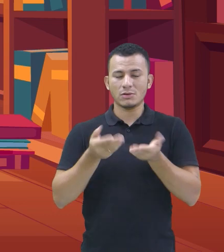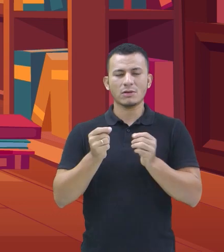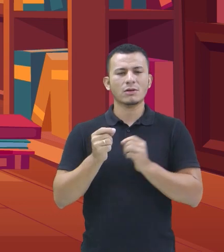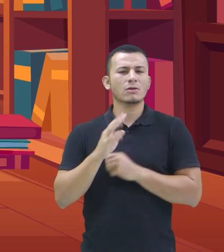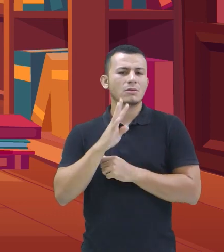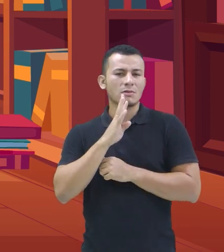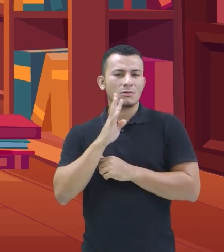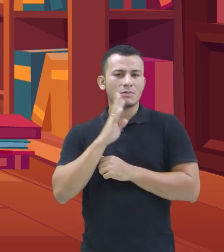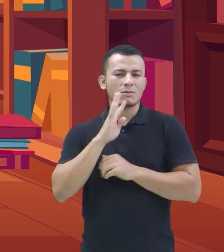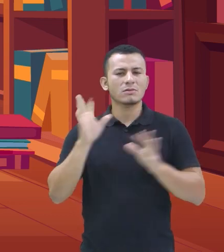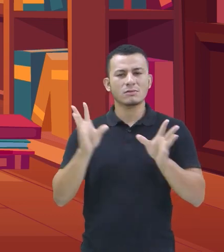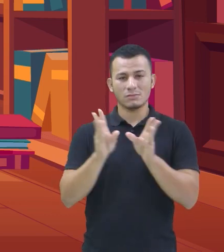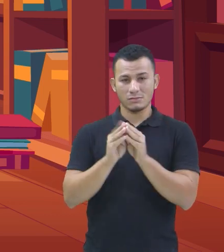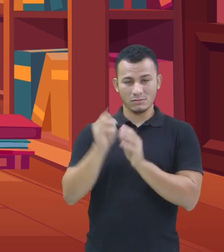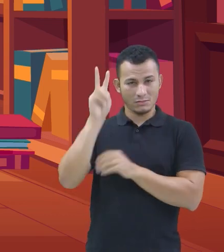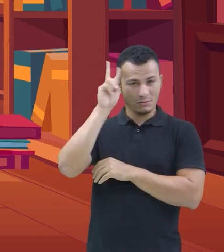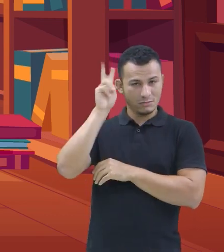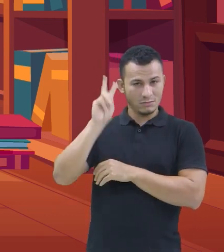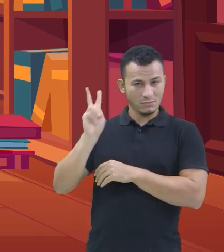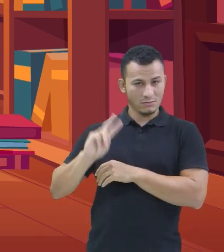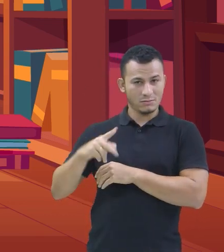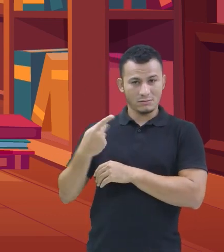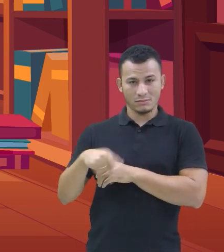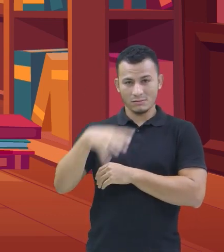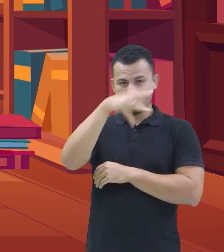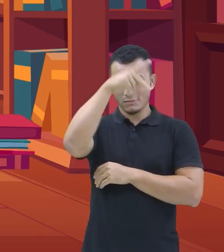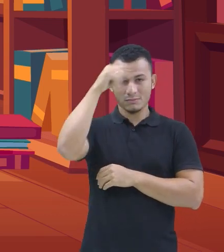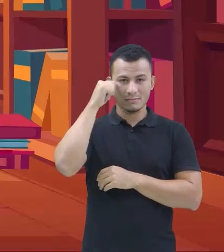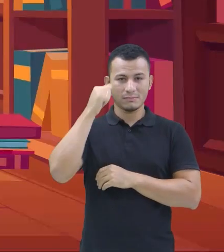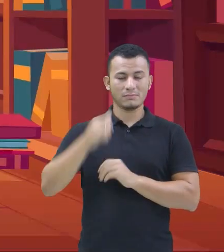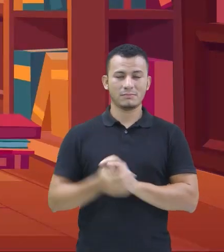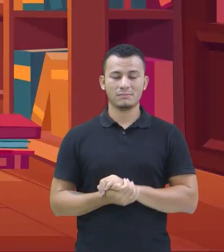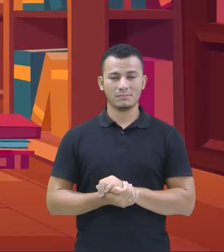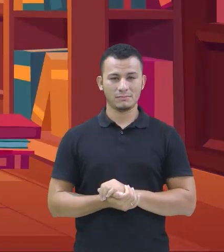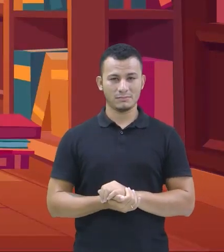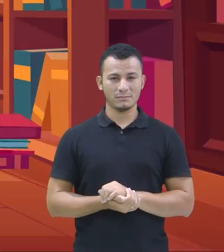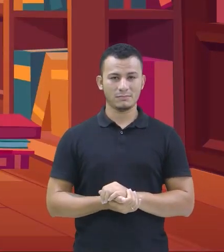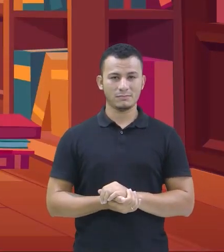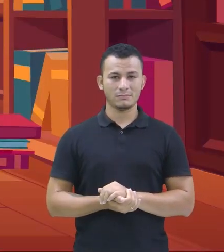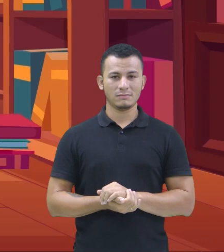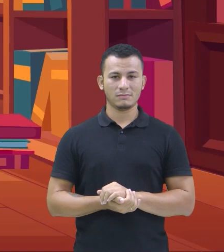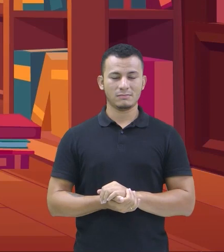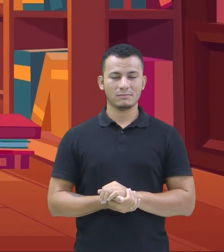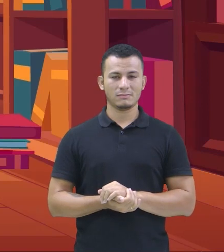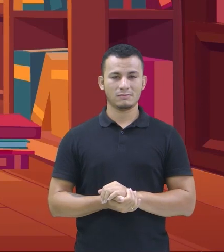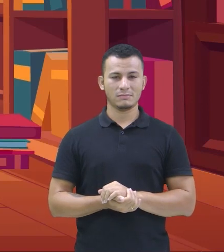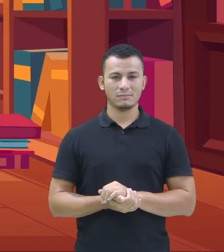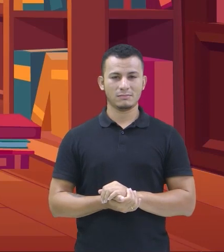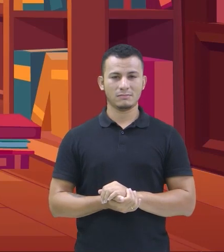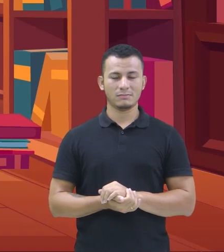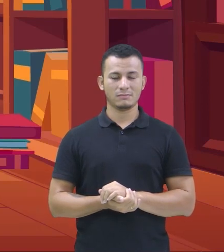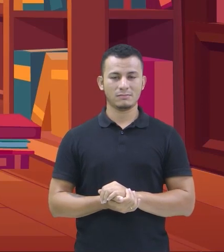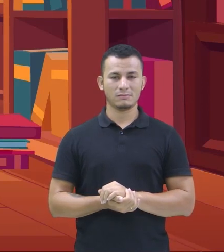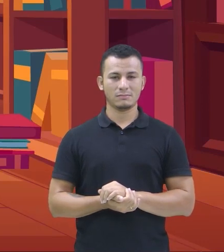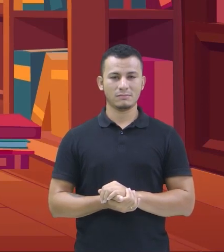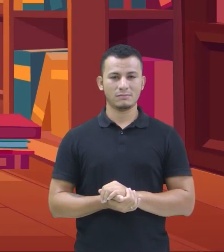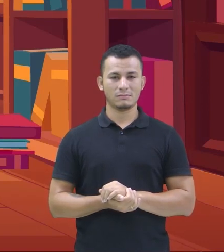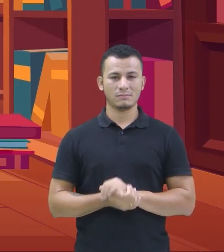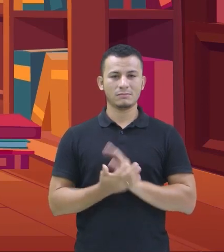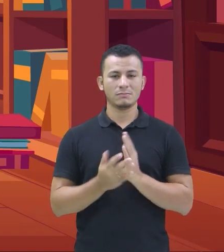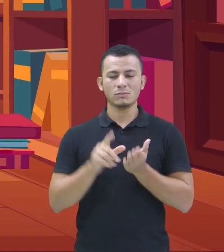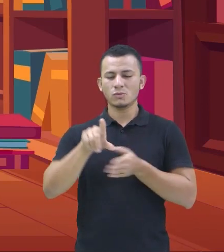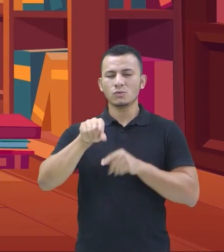aqui um pouquinho da história da nossa capital, Manaus. Vamos lá? Vamos aqui escolher o nosso